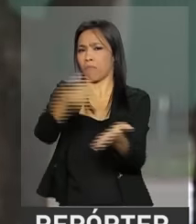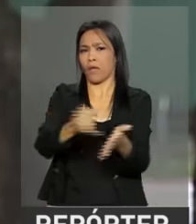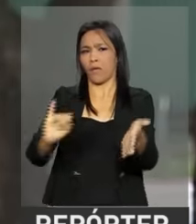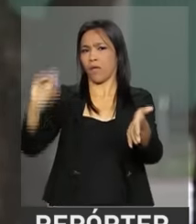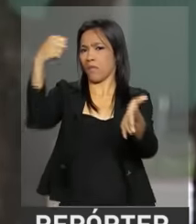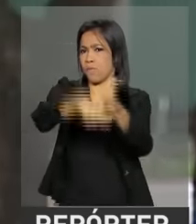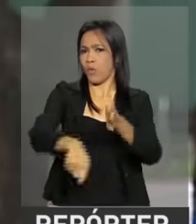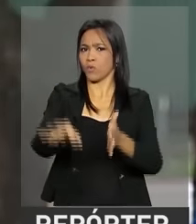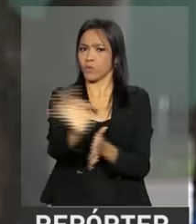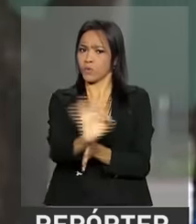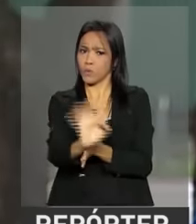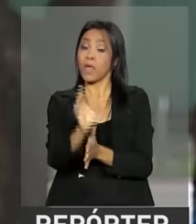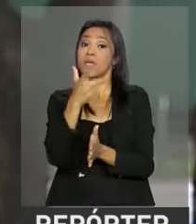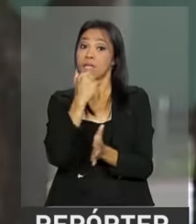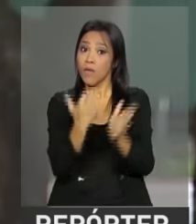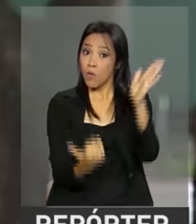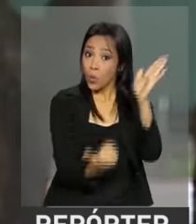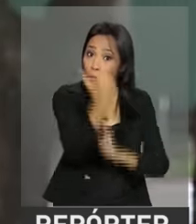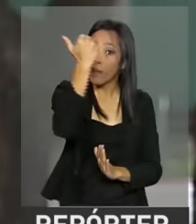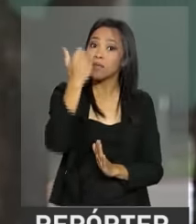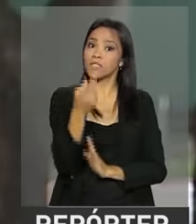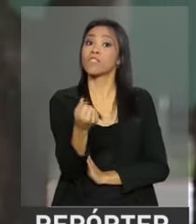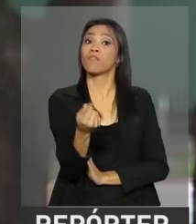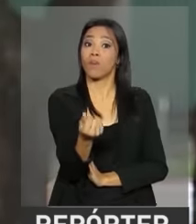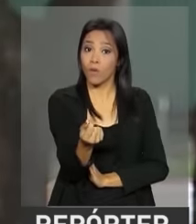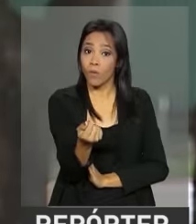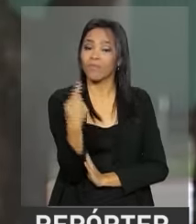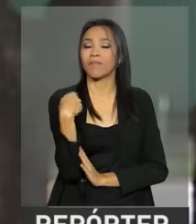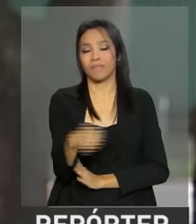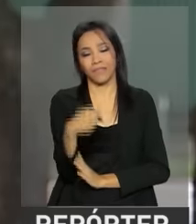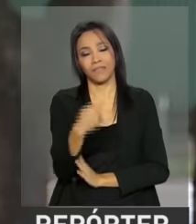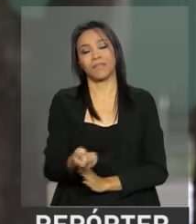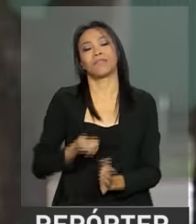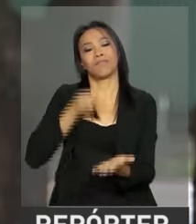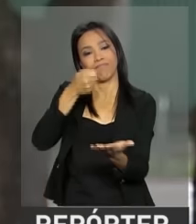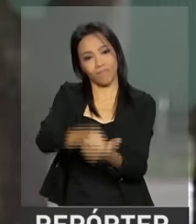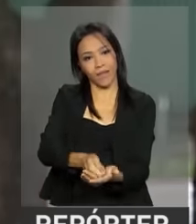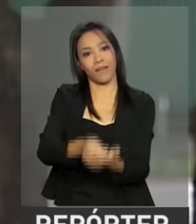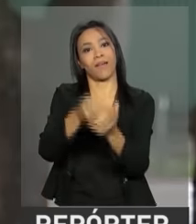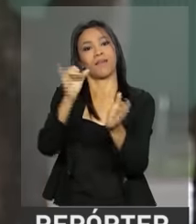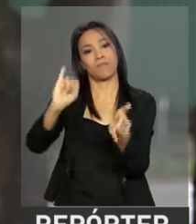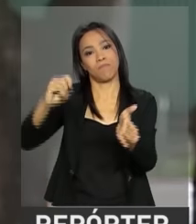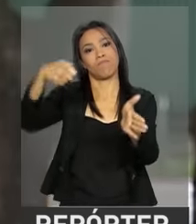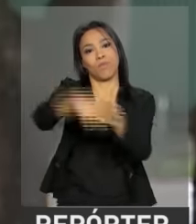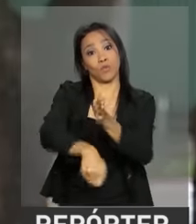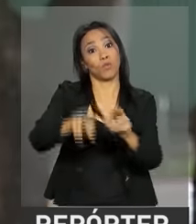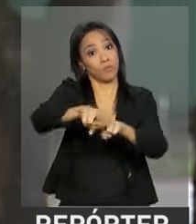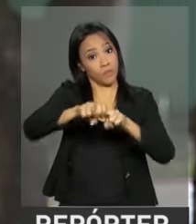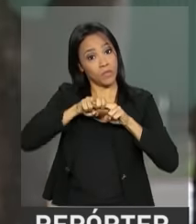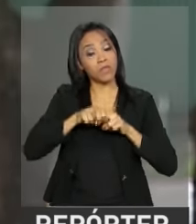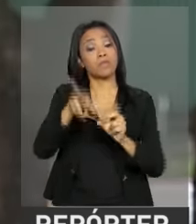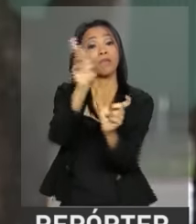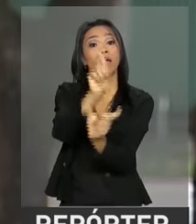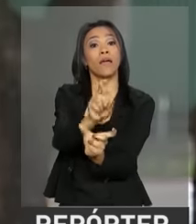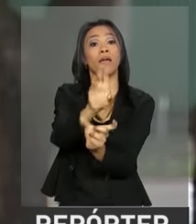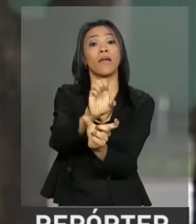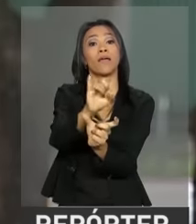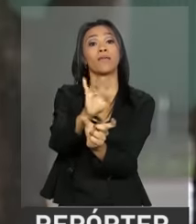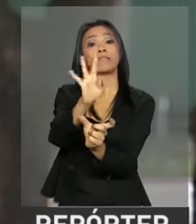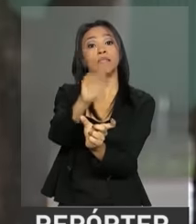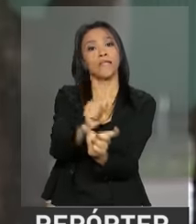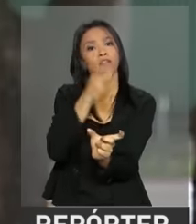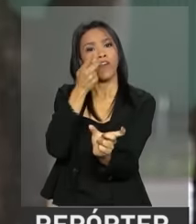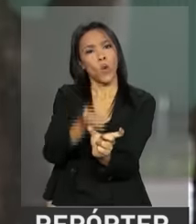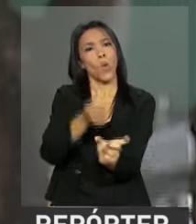que ultrapassa esses valores está sujeito à tributação por isso a Receita Federal Alerta paraa importância de preencher